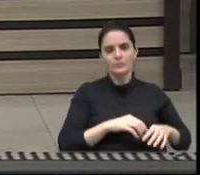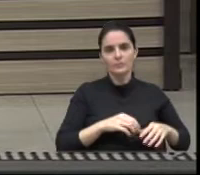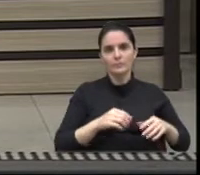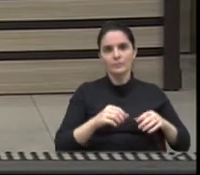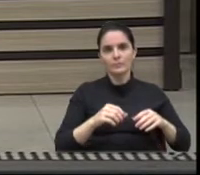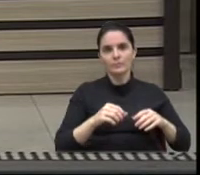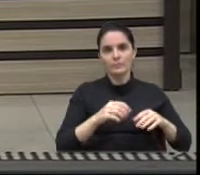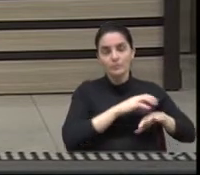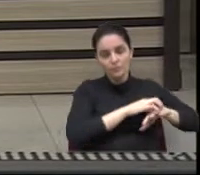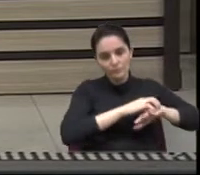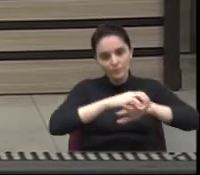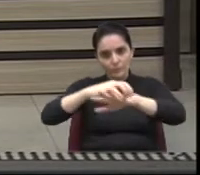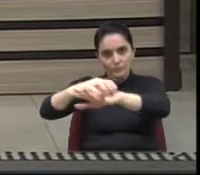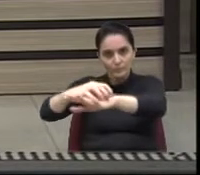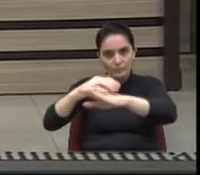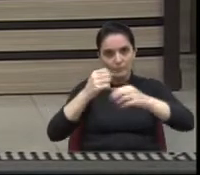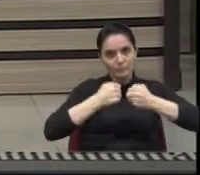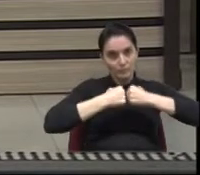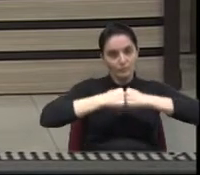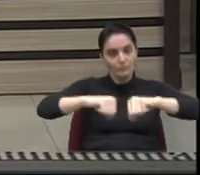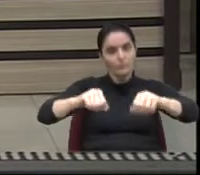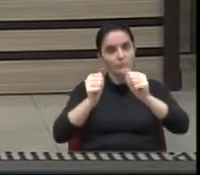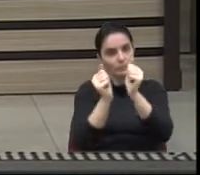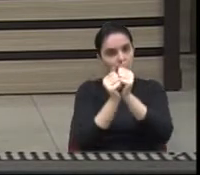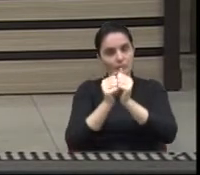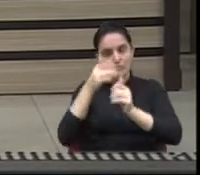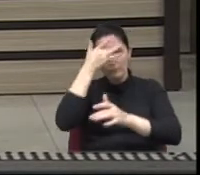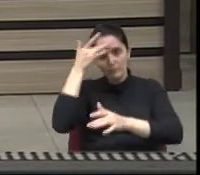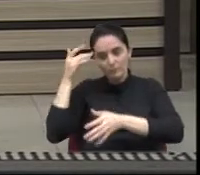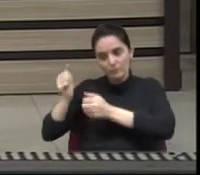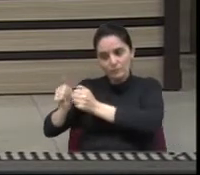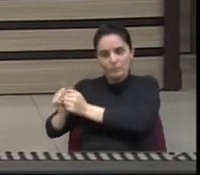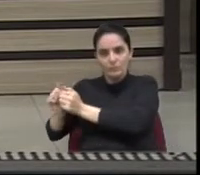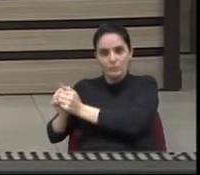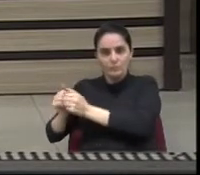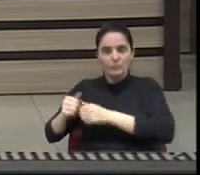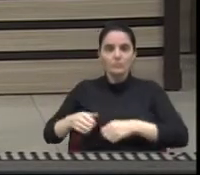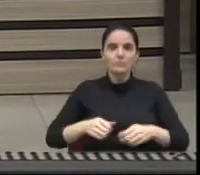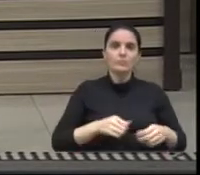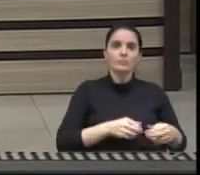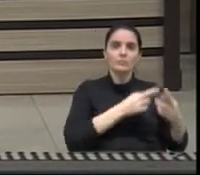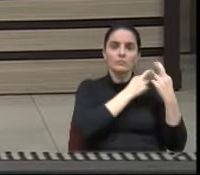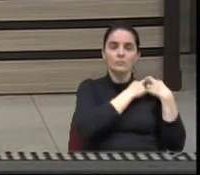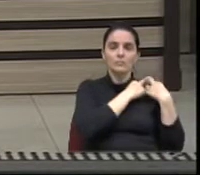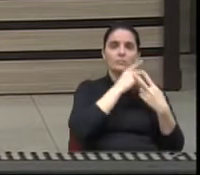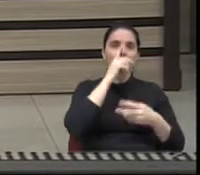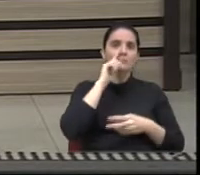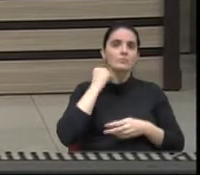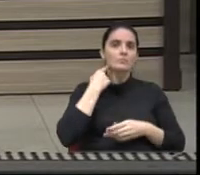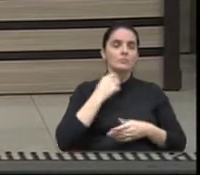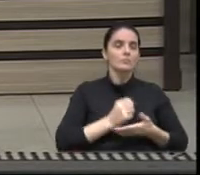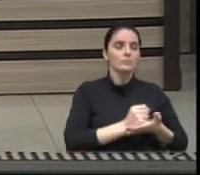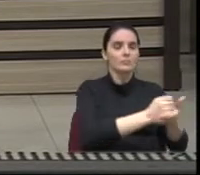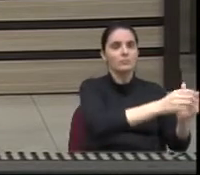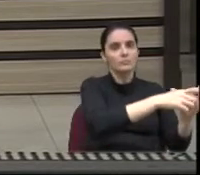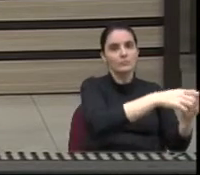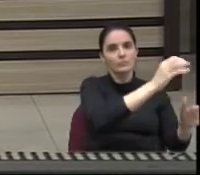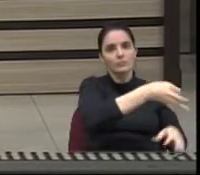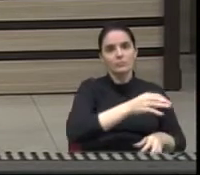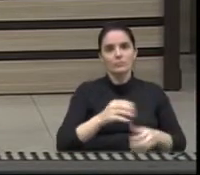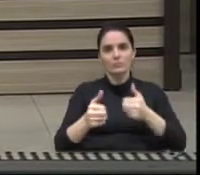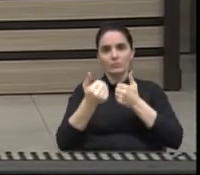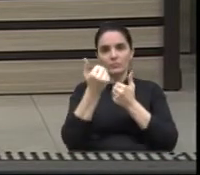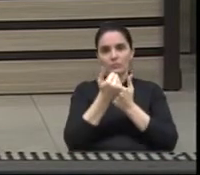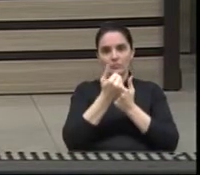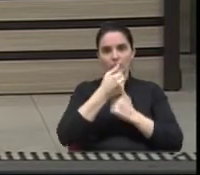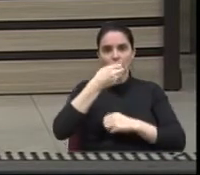bem como seu acompanhante, e dá outras providências. Vereador Nilton Santos. As comissões competentes.